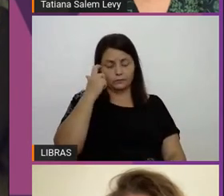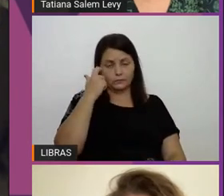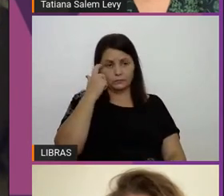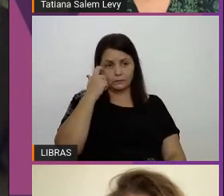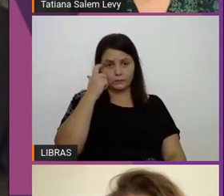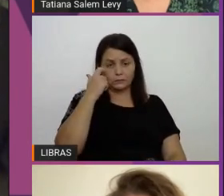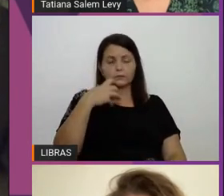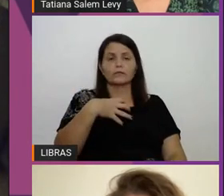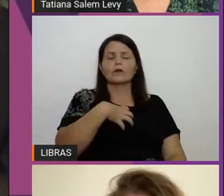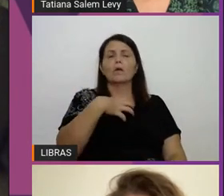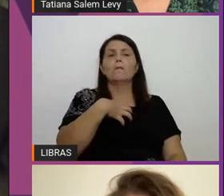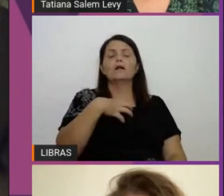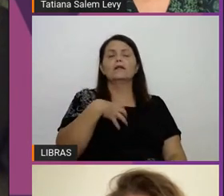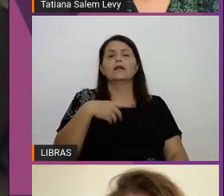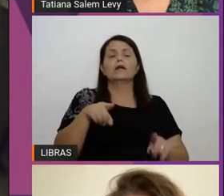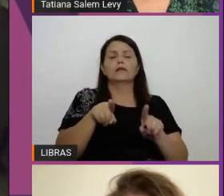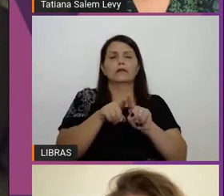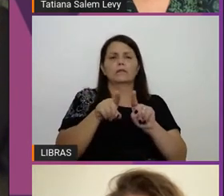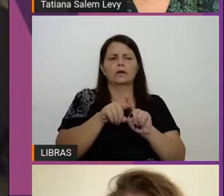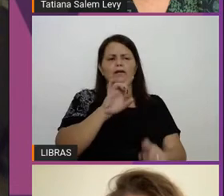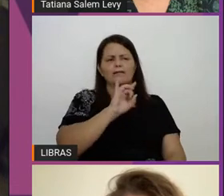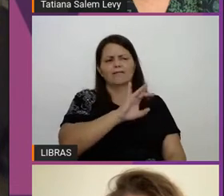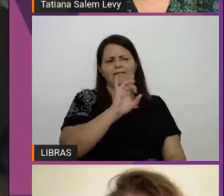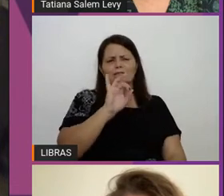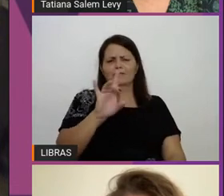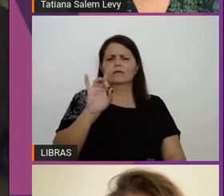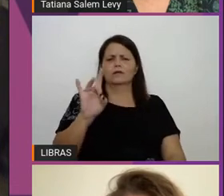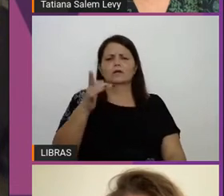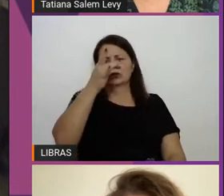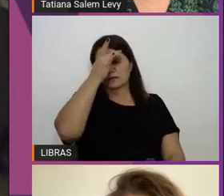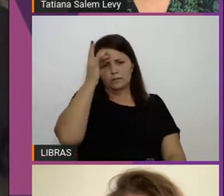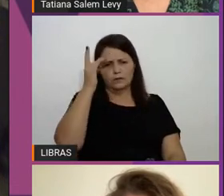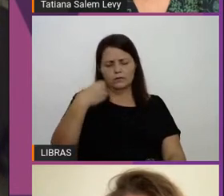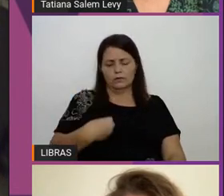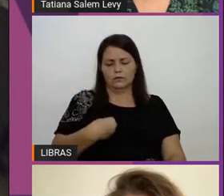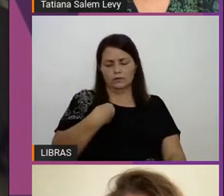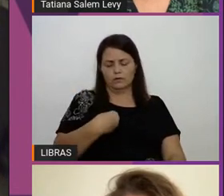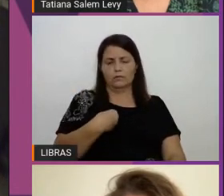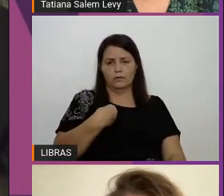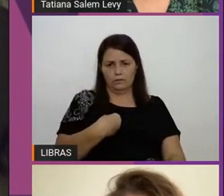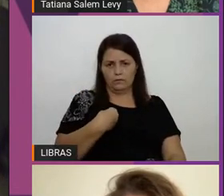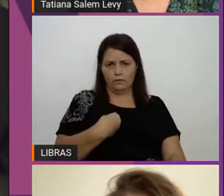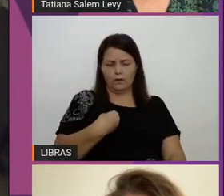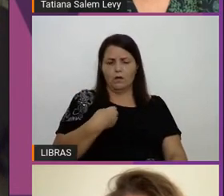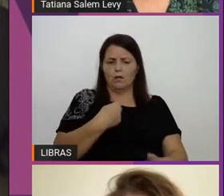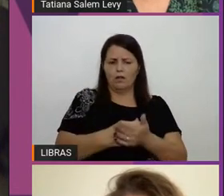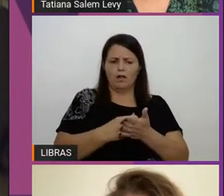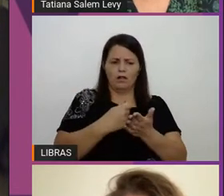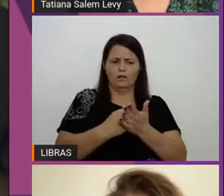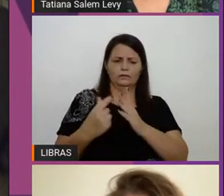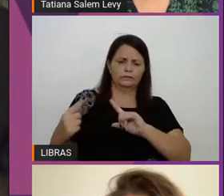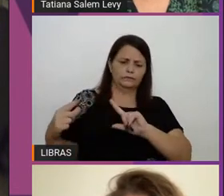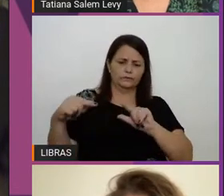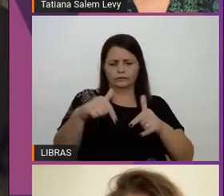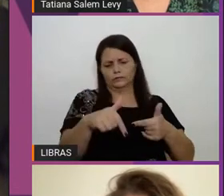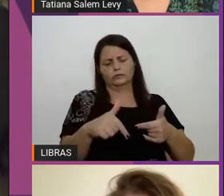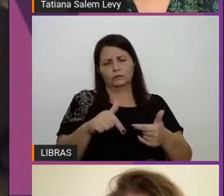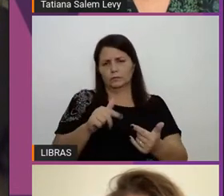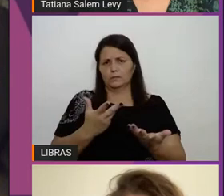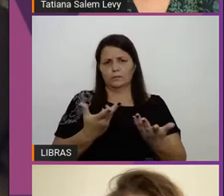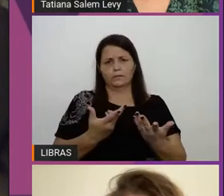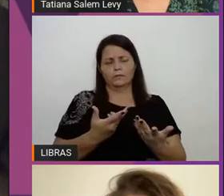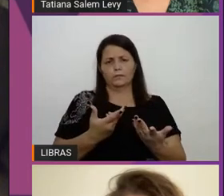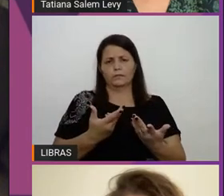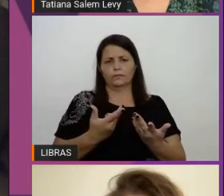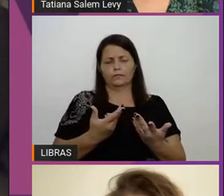EA maneira como cada um dos seus Sobreviventes luta contra enfrenta